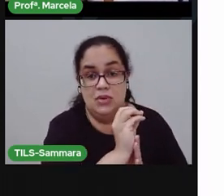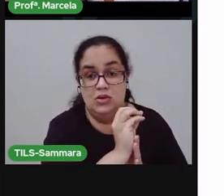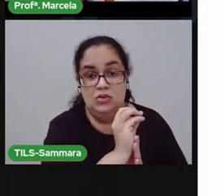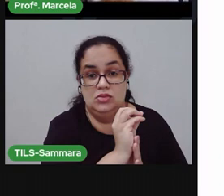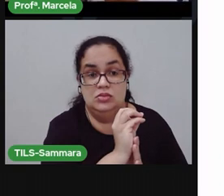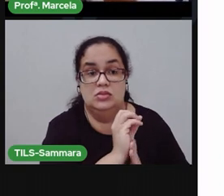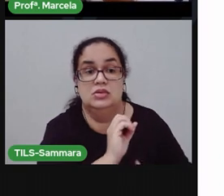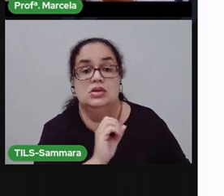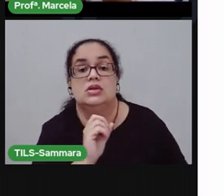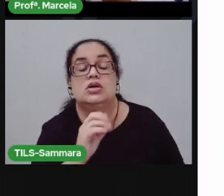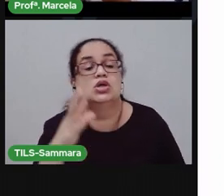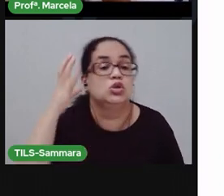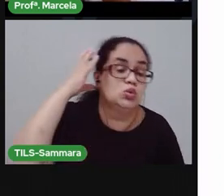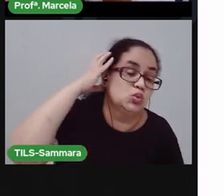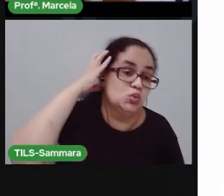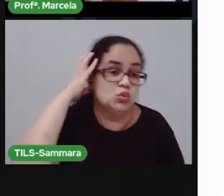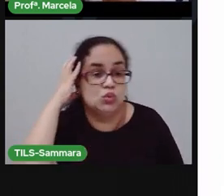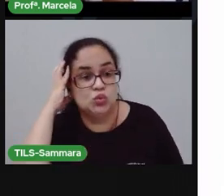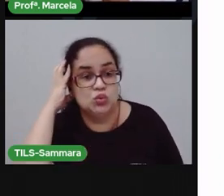E esse som